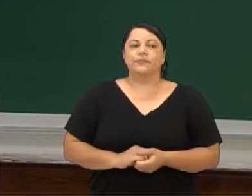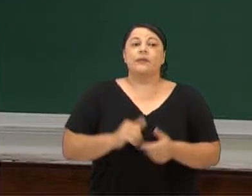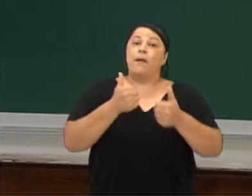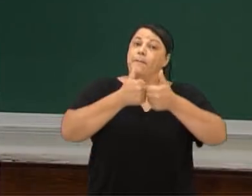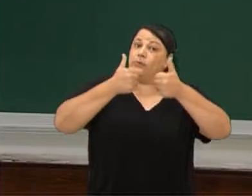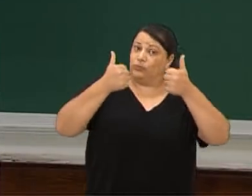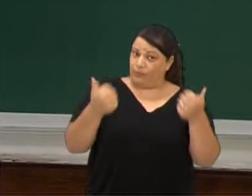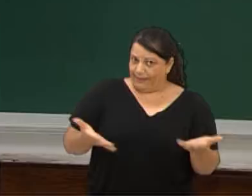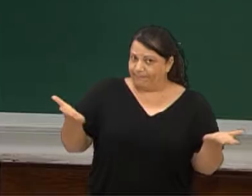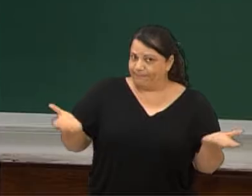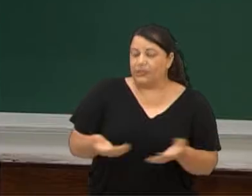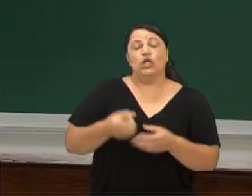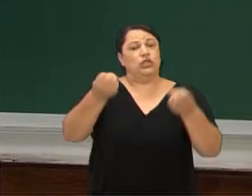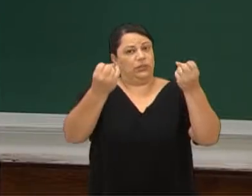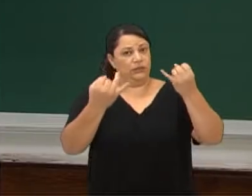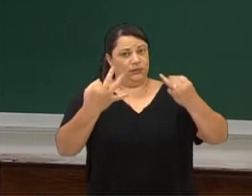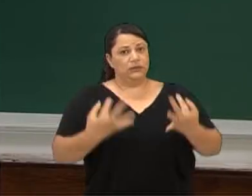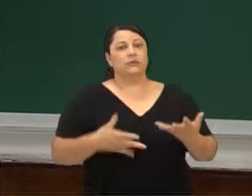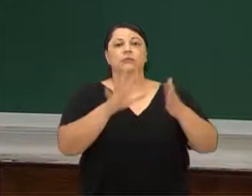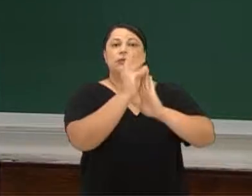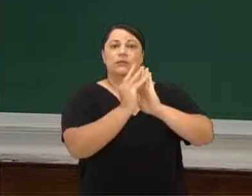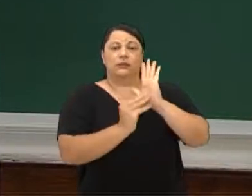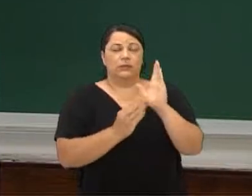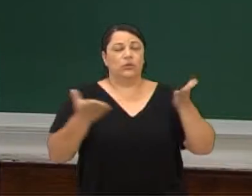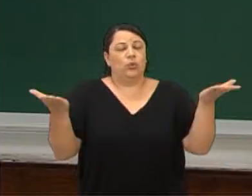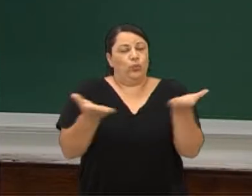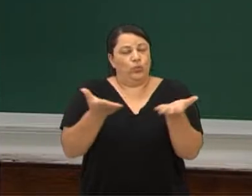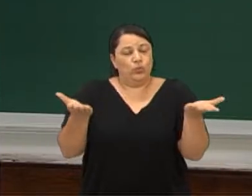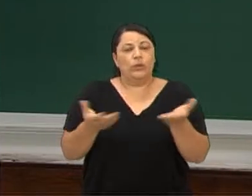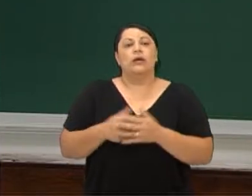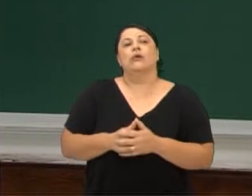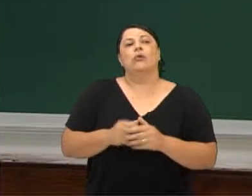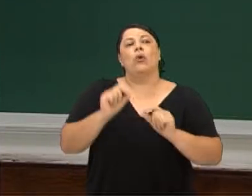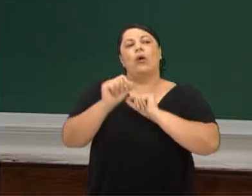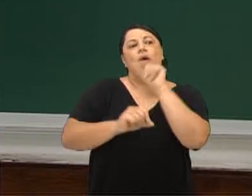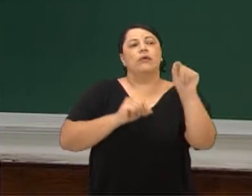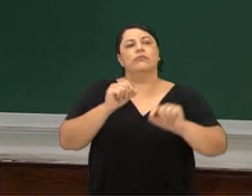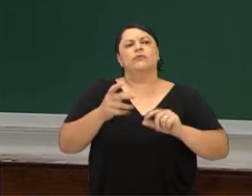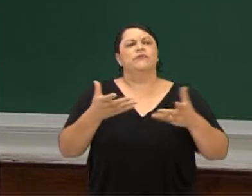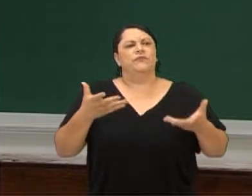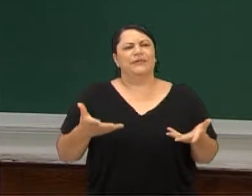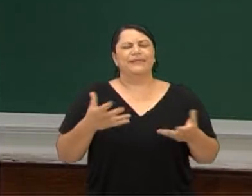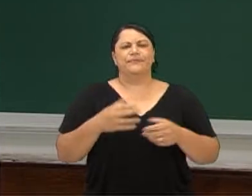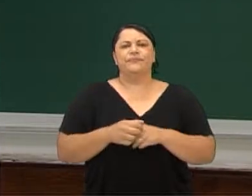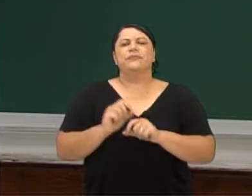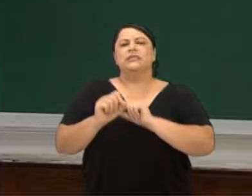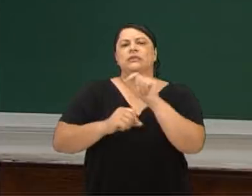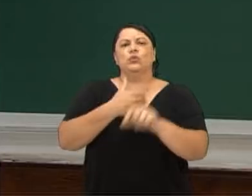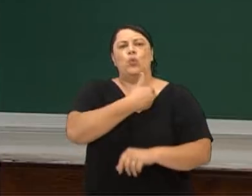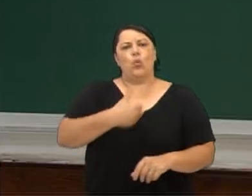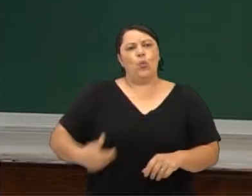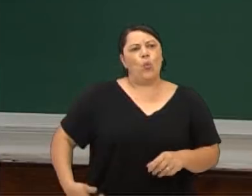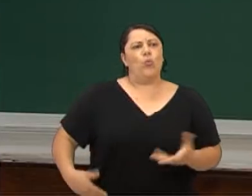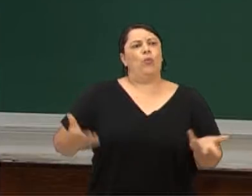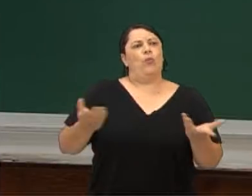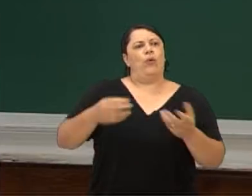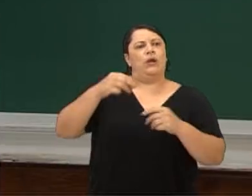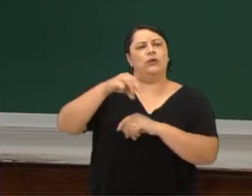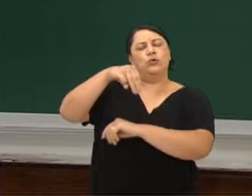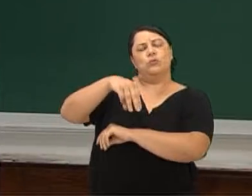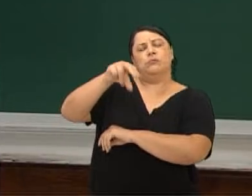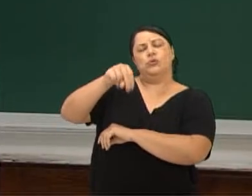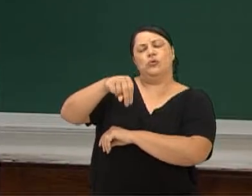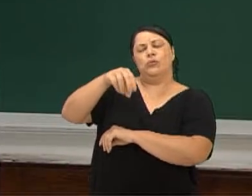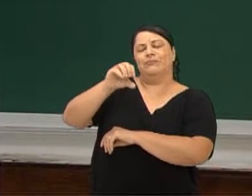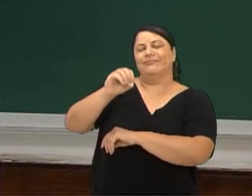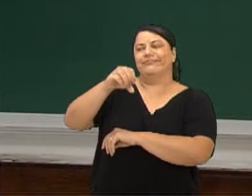bem, nós já falamos sobre isso. Agora, o que nós vamos fazer? Nós vamos ver que esse Estado monopolista, essas